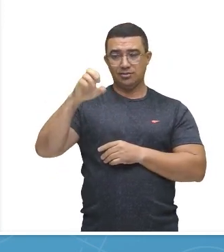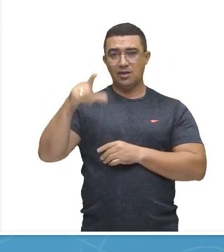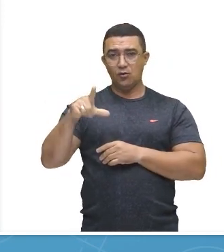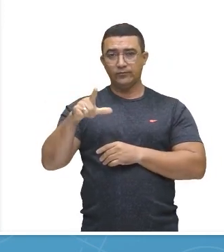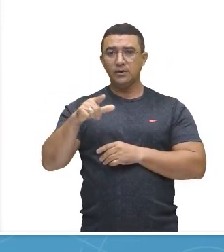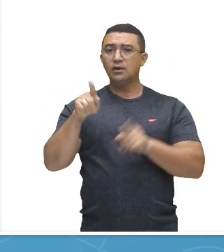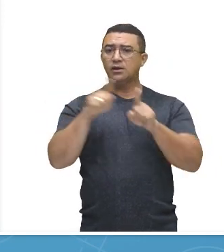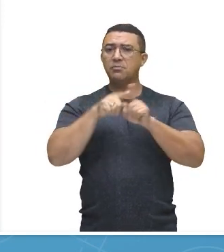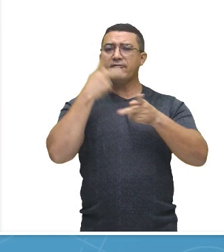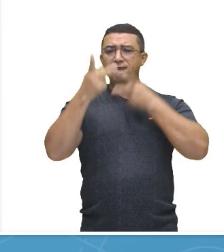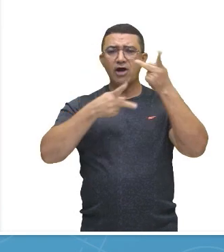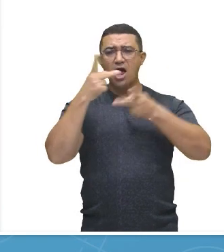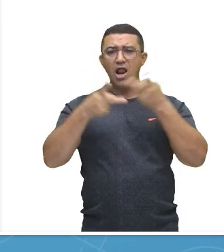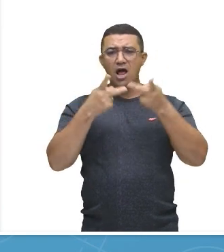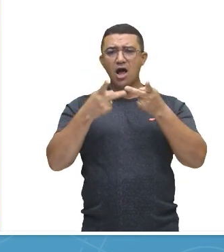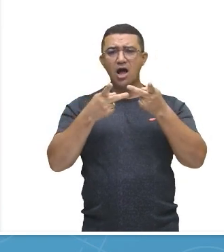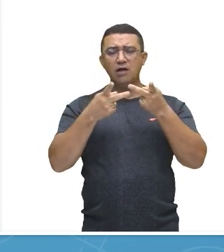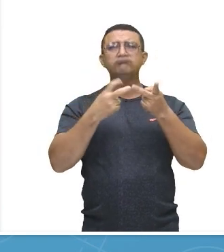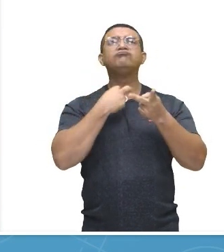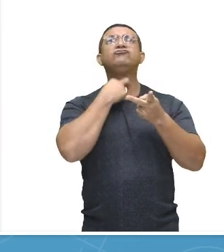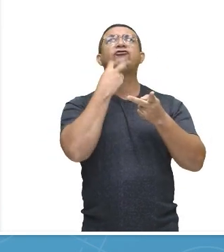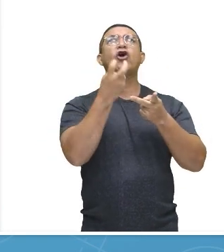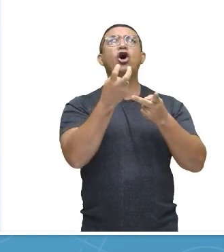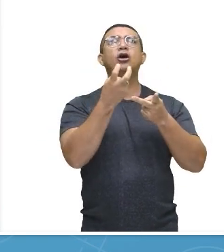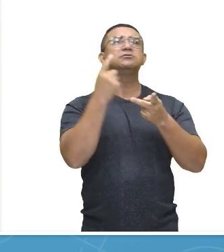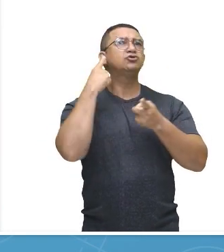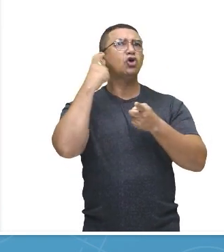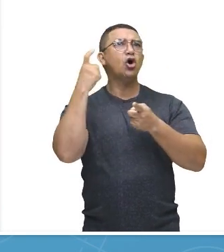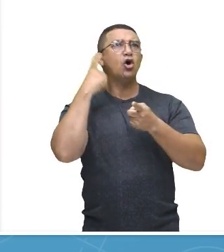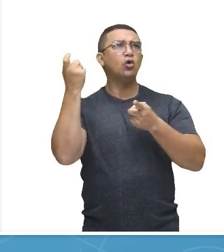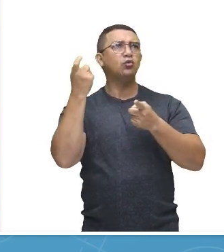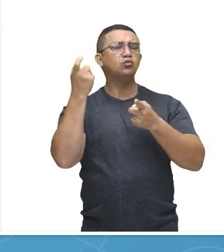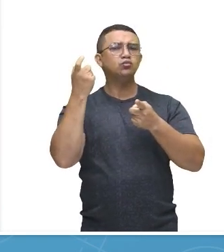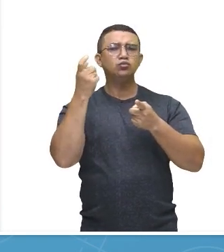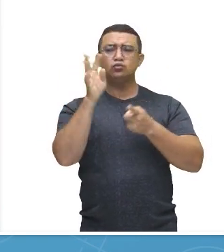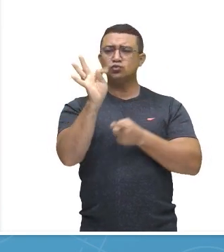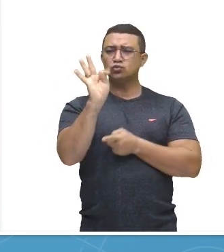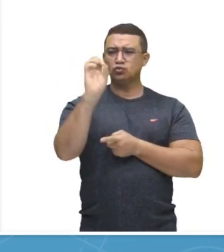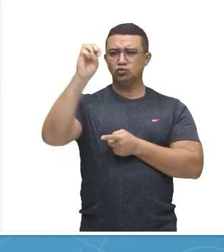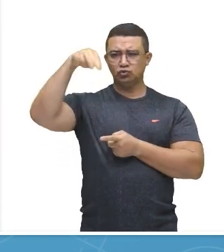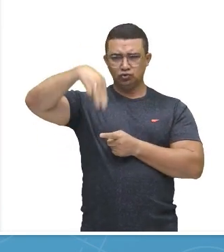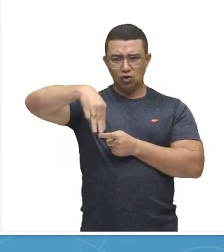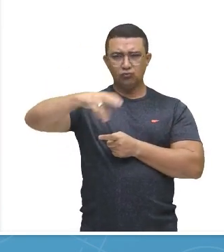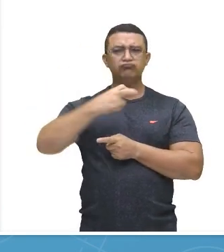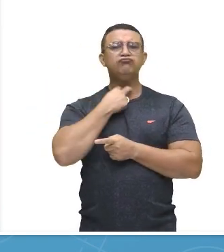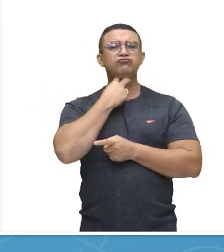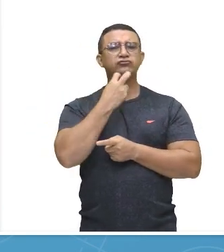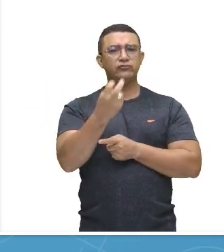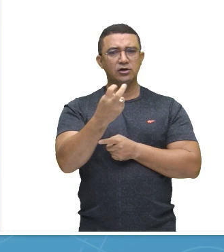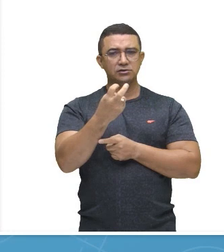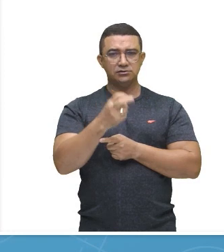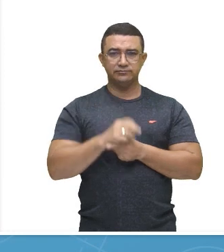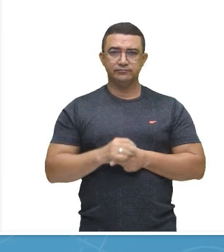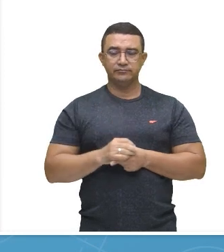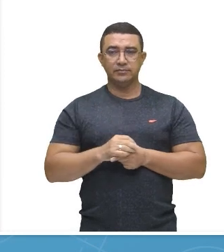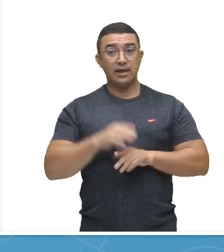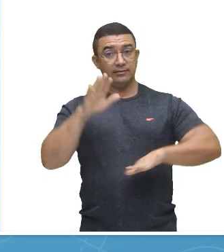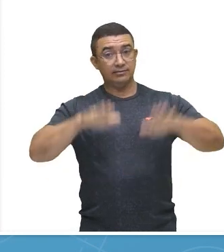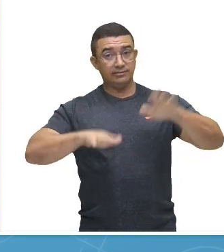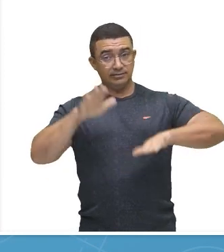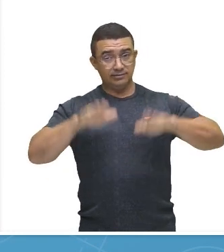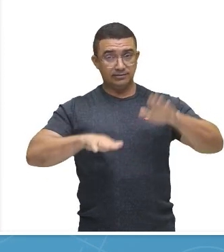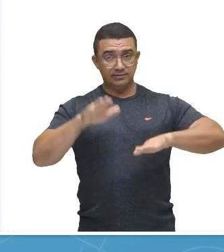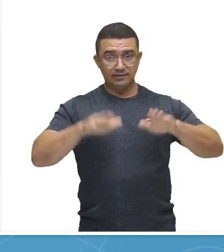pronunciemos com um determinado tom de voz. Atenção, tom de voz. Isto é, com uma certa entonação